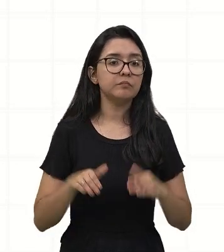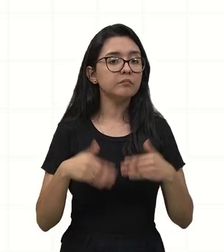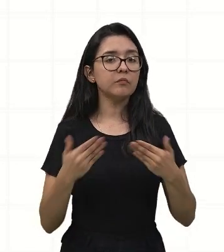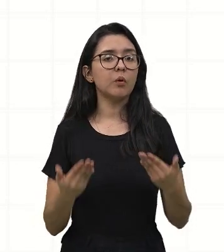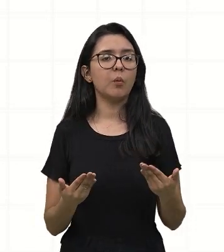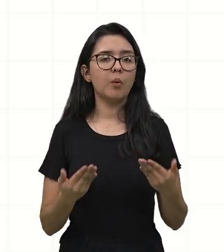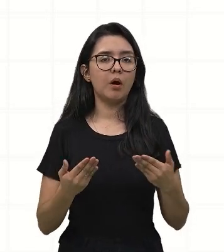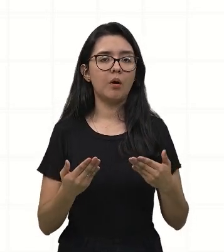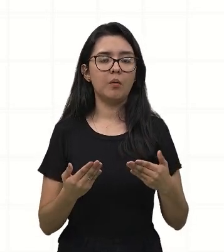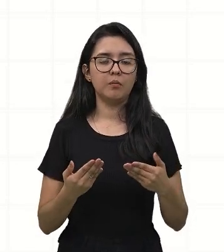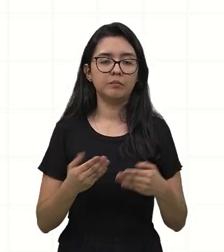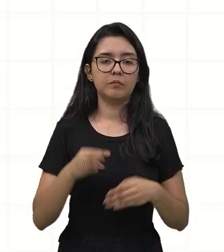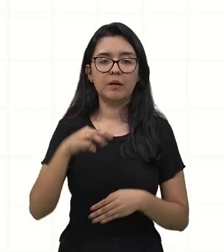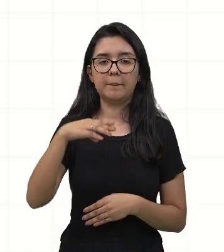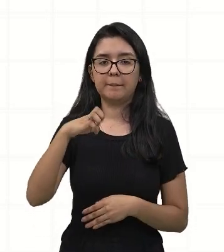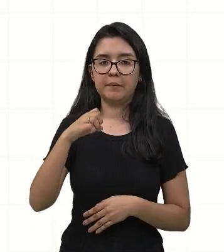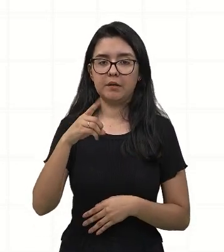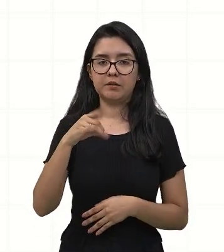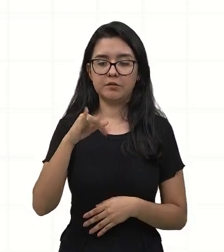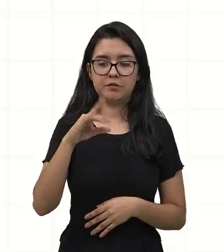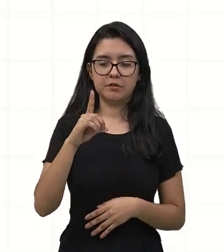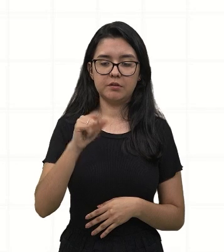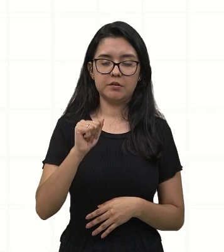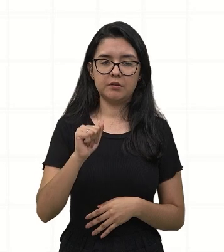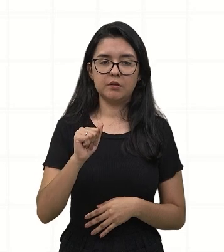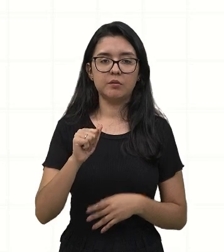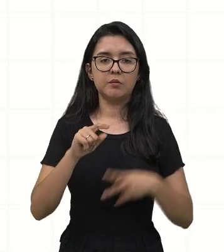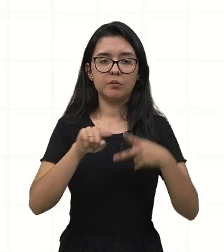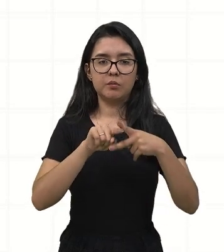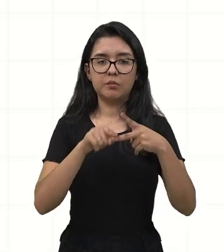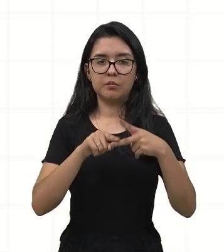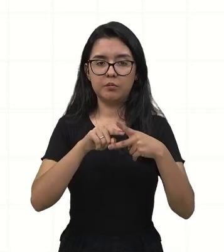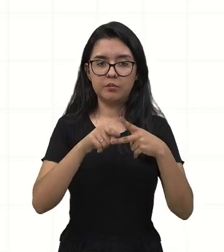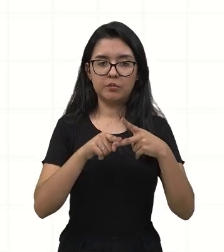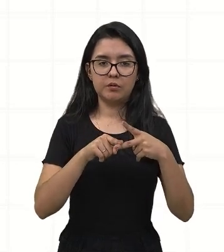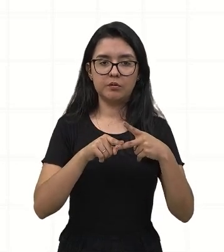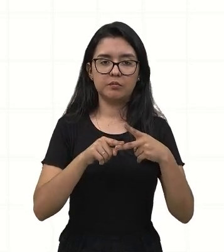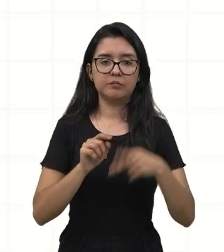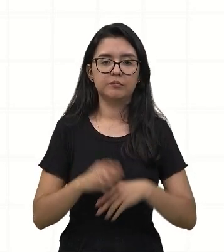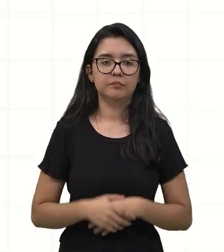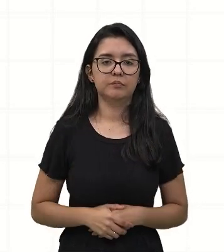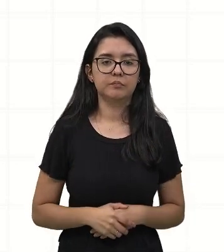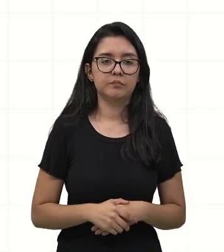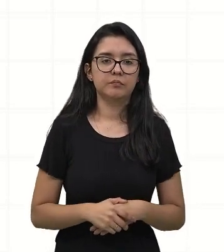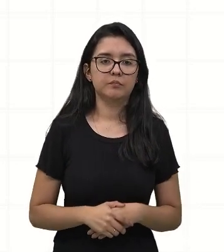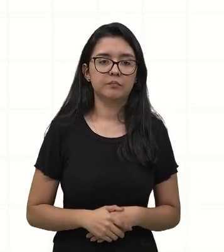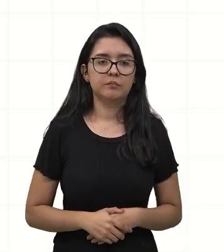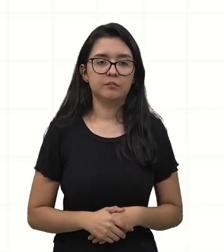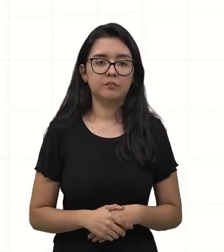é a medida desse ângulo? Olha só, não tem uma medida aproximada, tá bom, pessoal? Vamos lá aqui, ó.